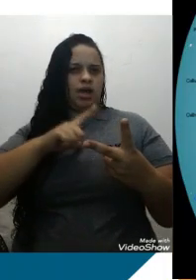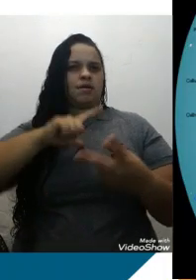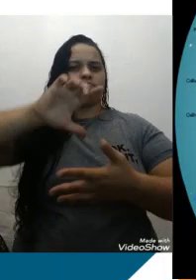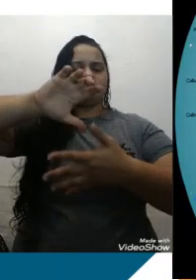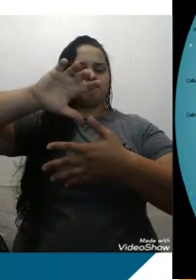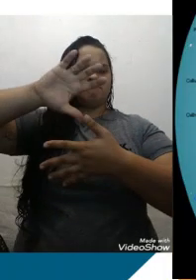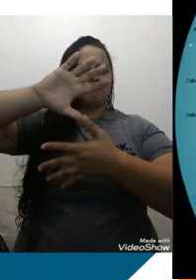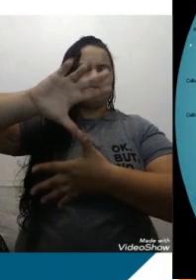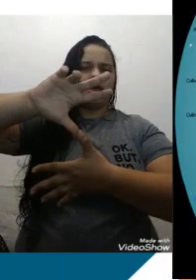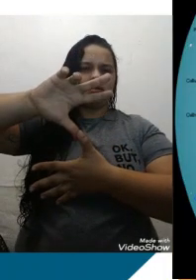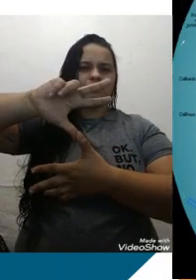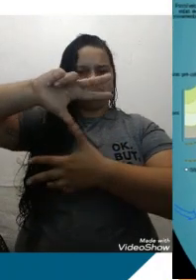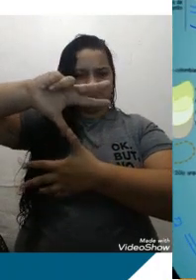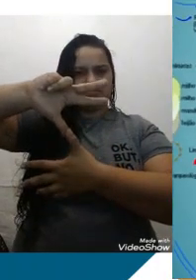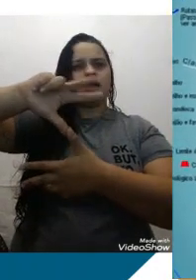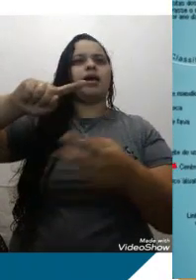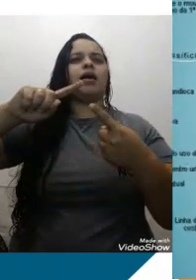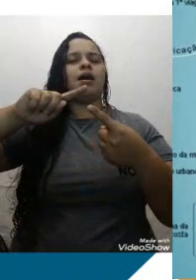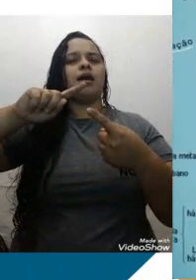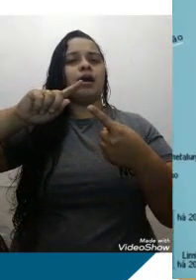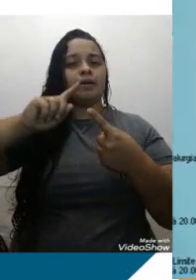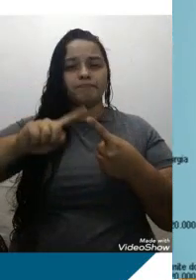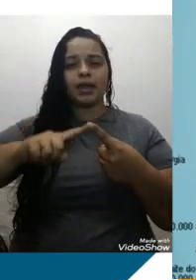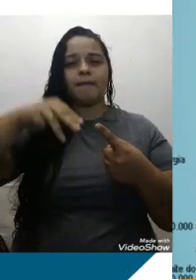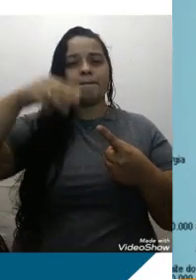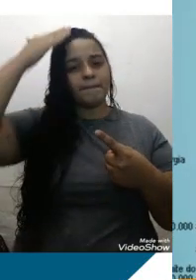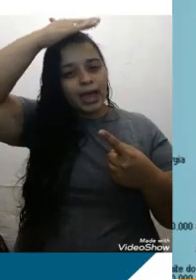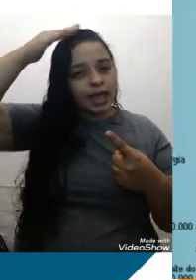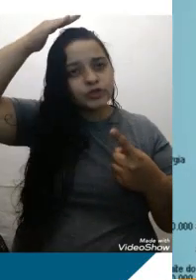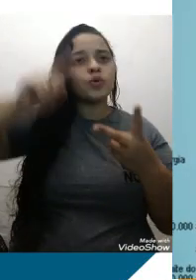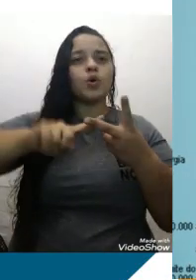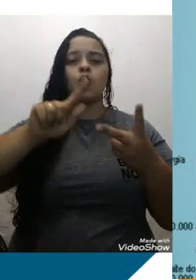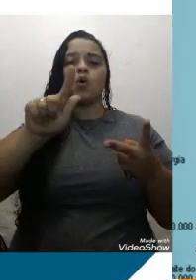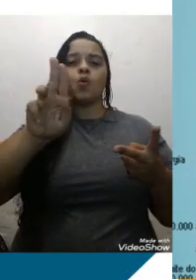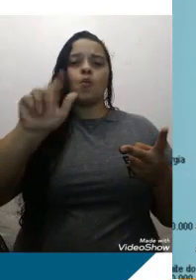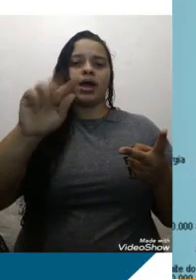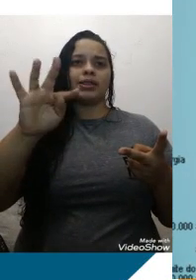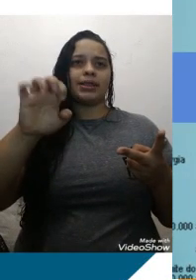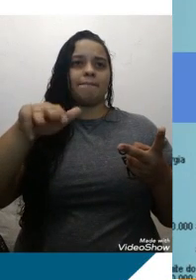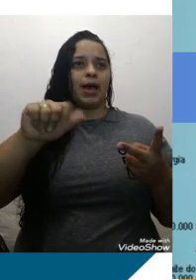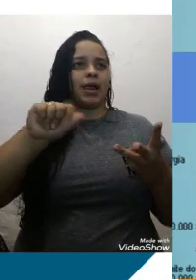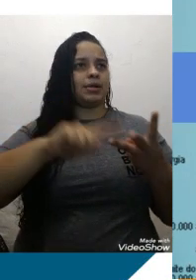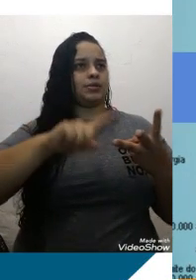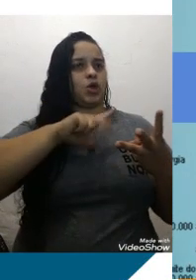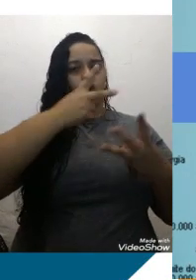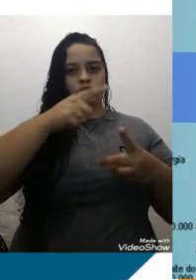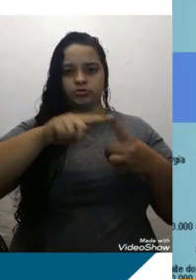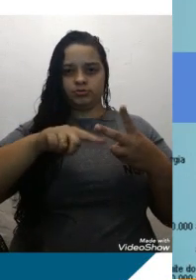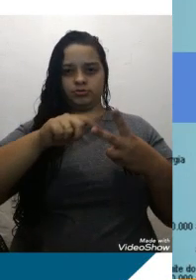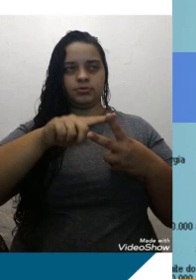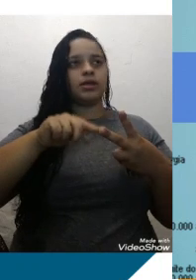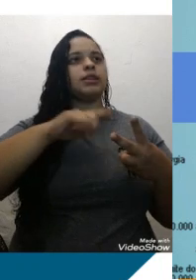Central, onde hoje em dia ficam o México e a Guatemala, por exemplo. Nessas regiões, havia povos como